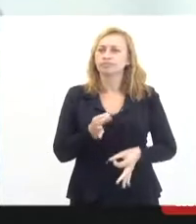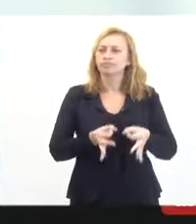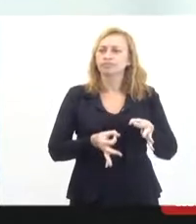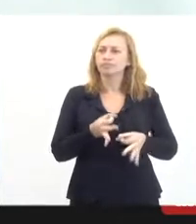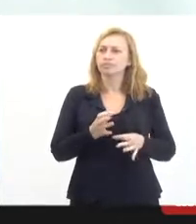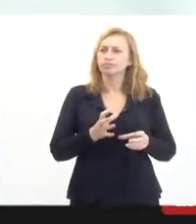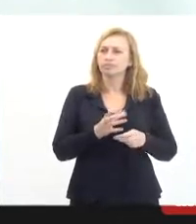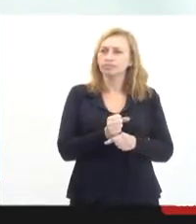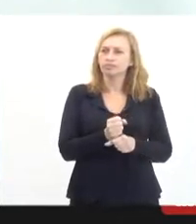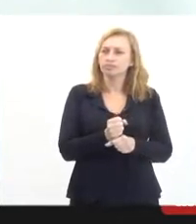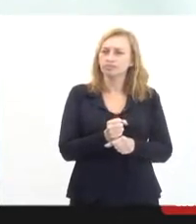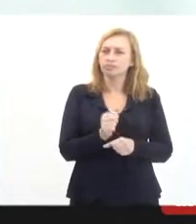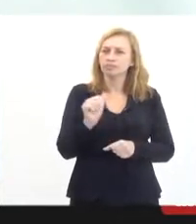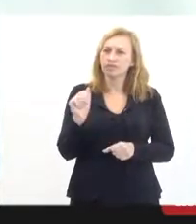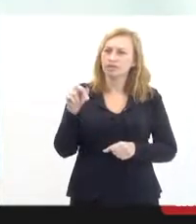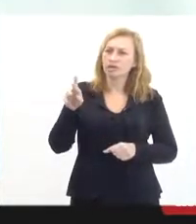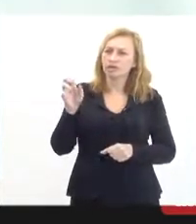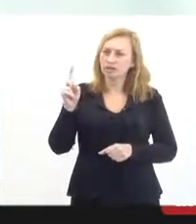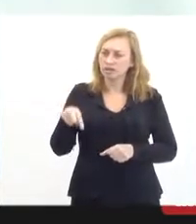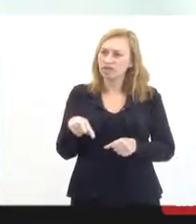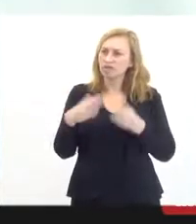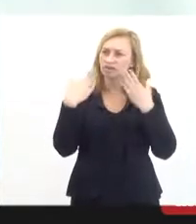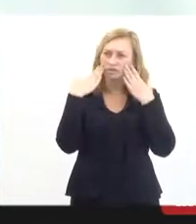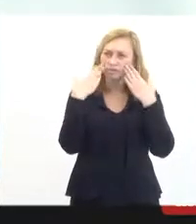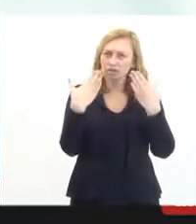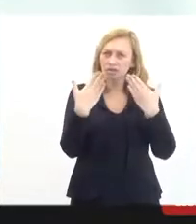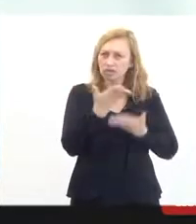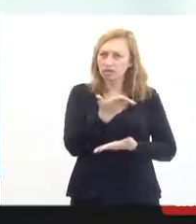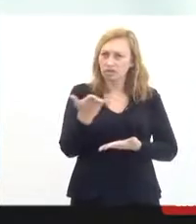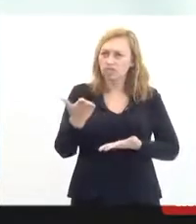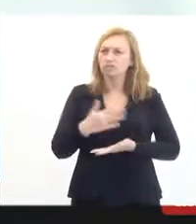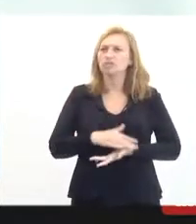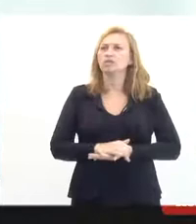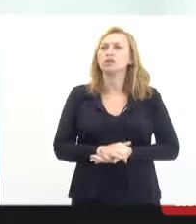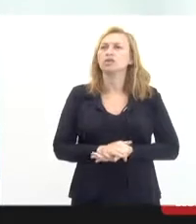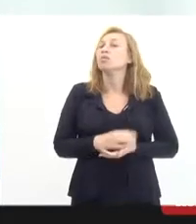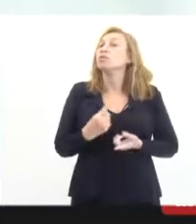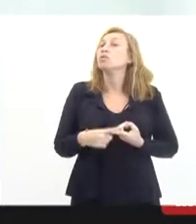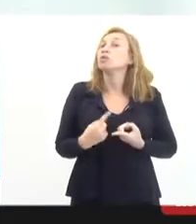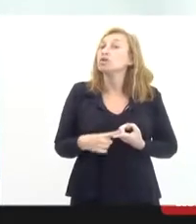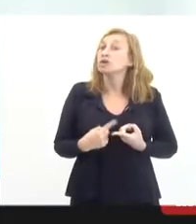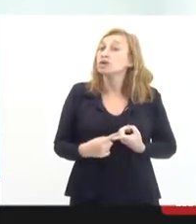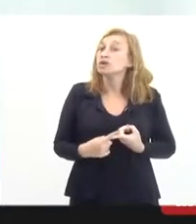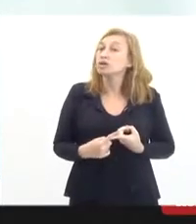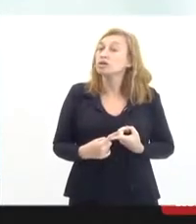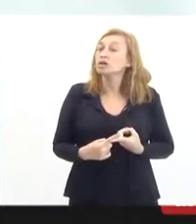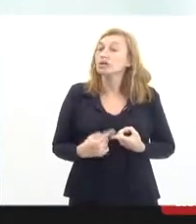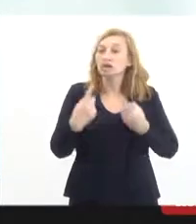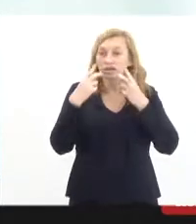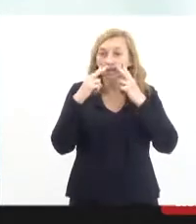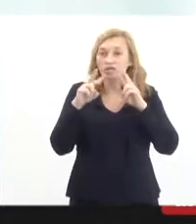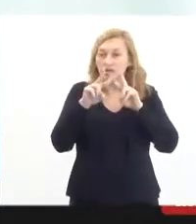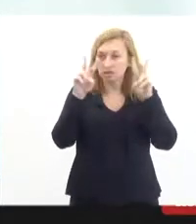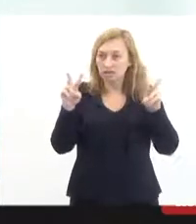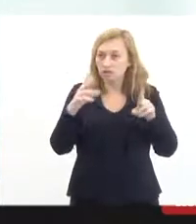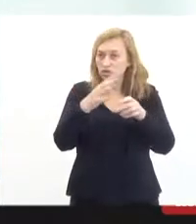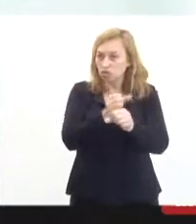Cirne, fizesse essa apresentação, porque, sob o ponto de vista